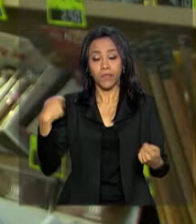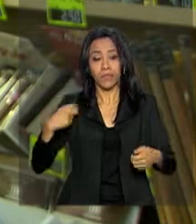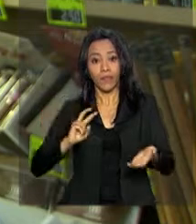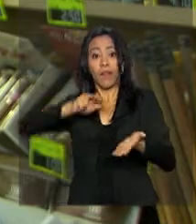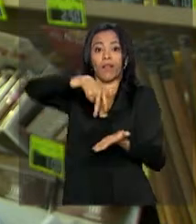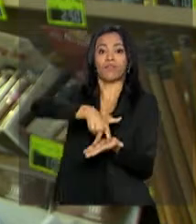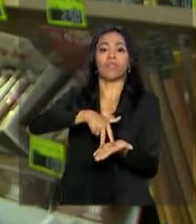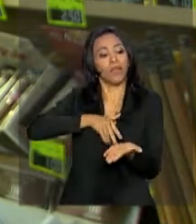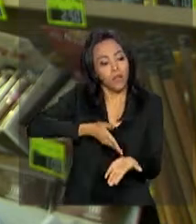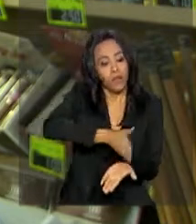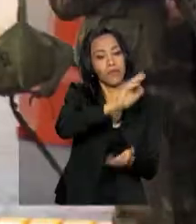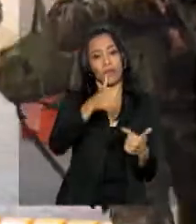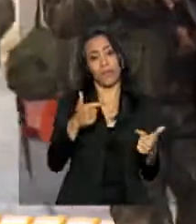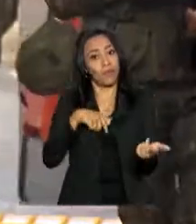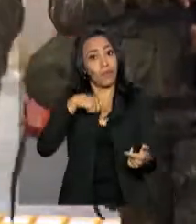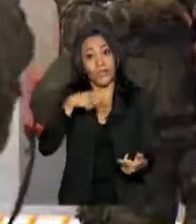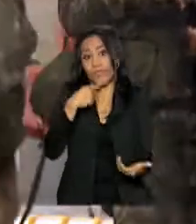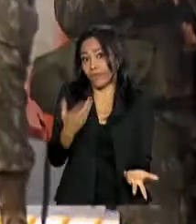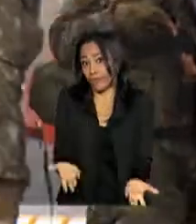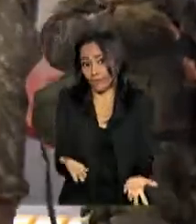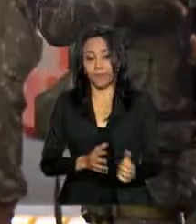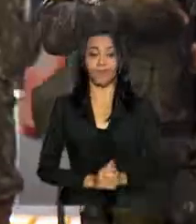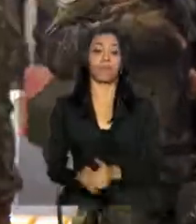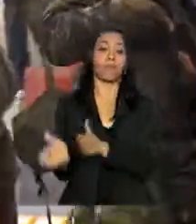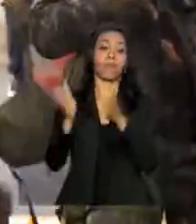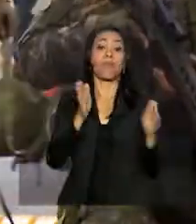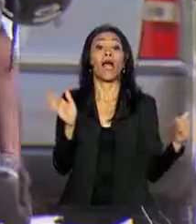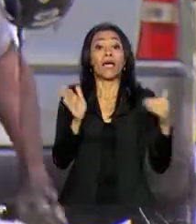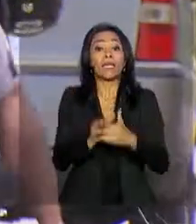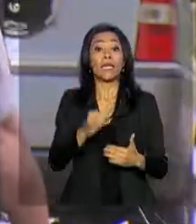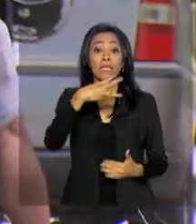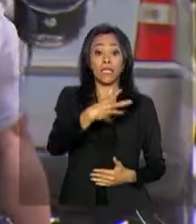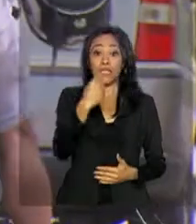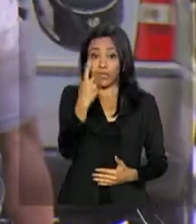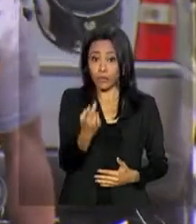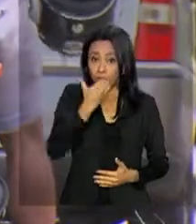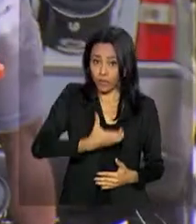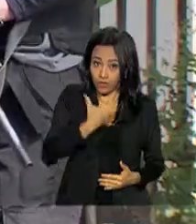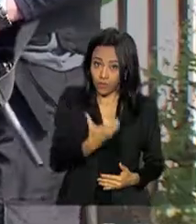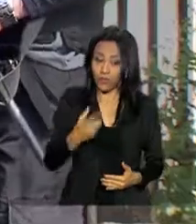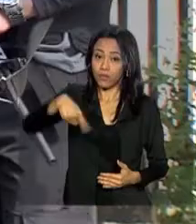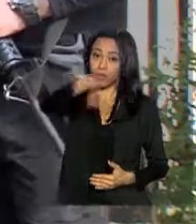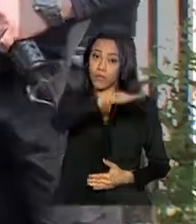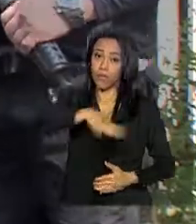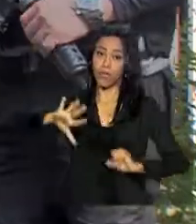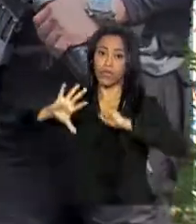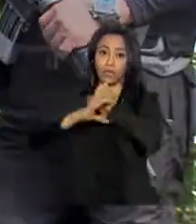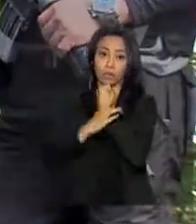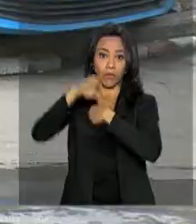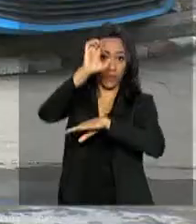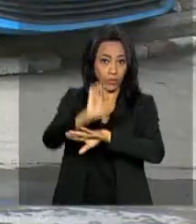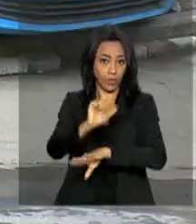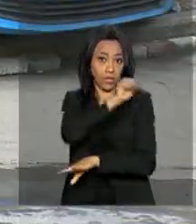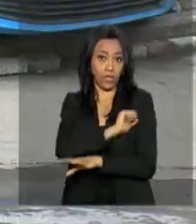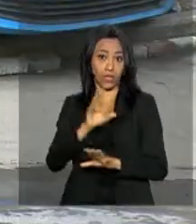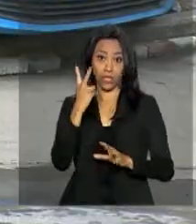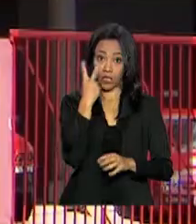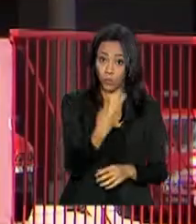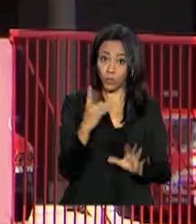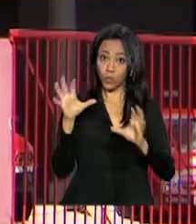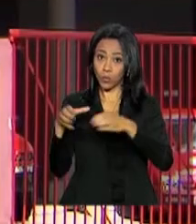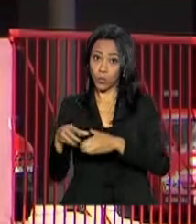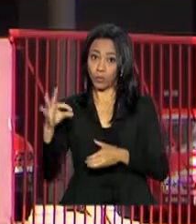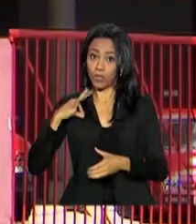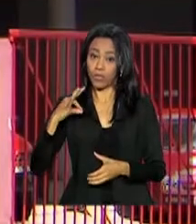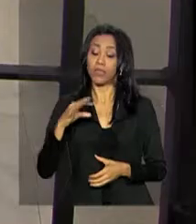trabalhar, não adianta. Pelo menos até 31 de dezembro, a Segurança Pública do Estado, que reúne as polícias civil e militar, o